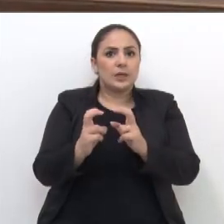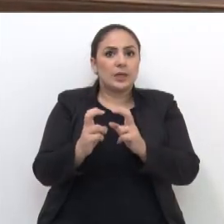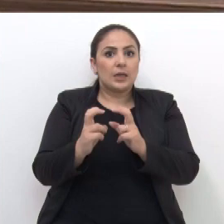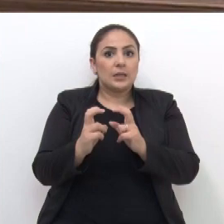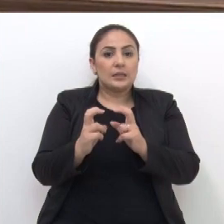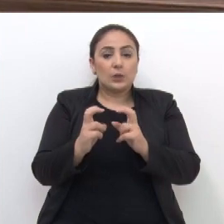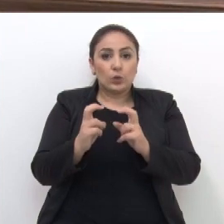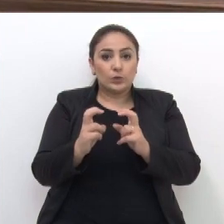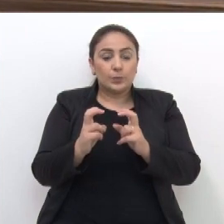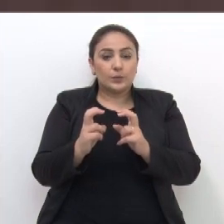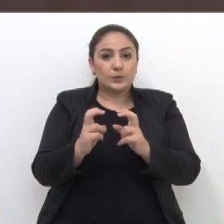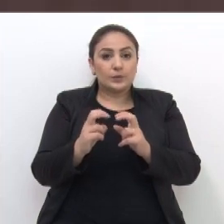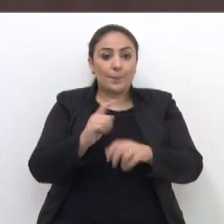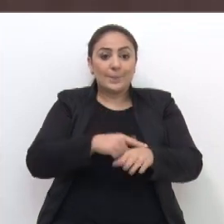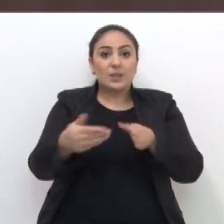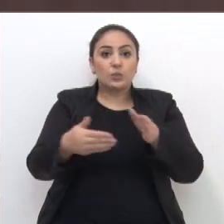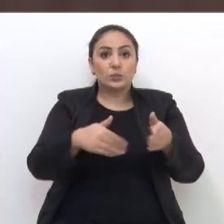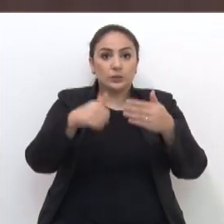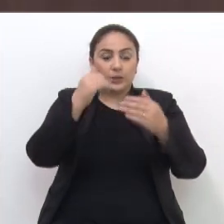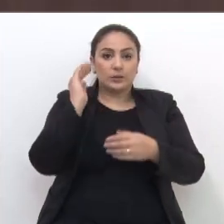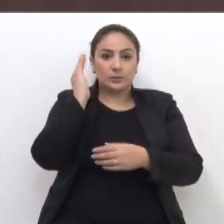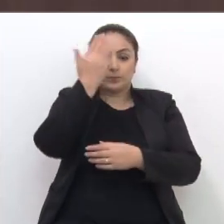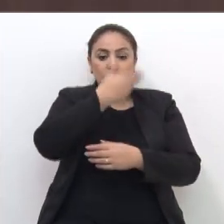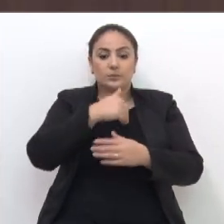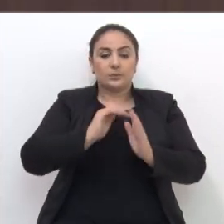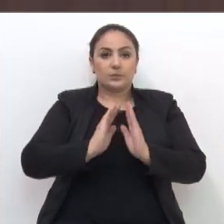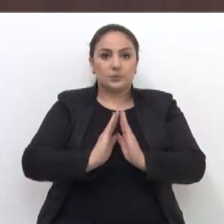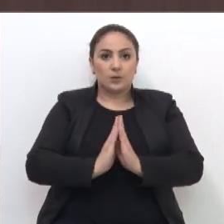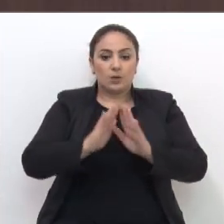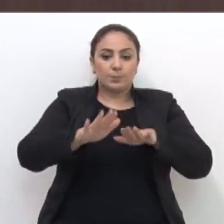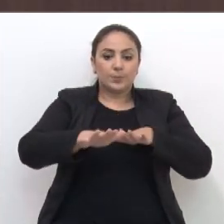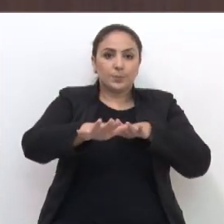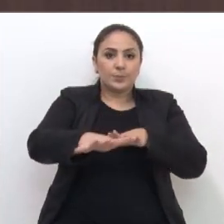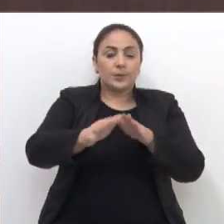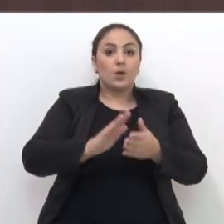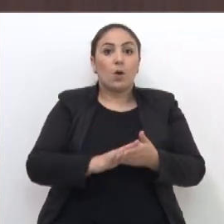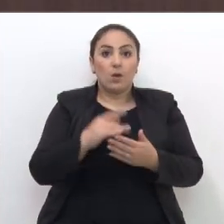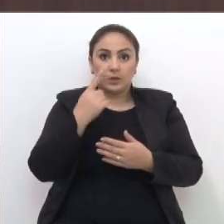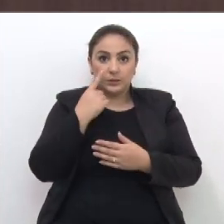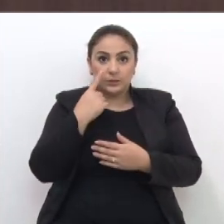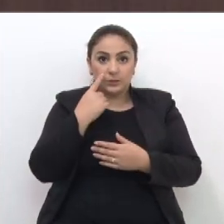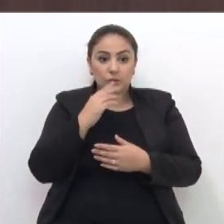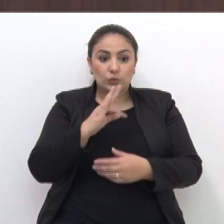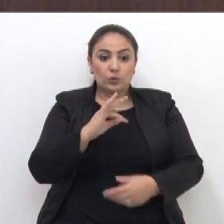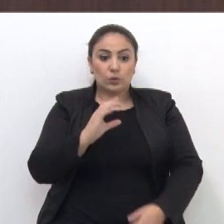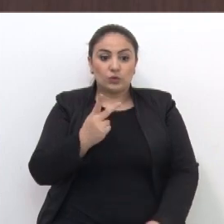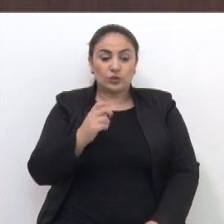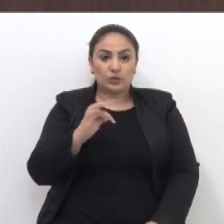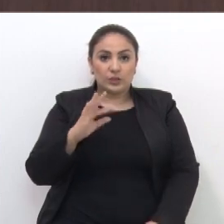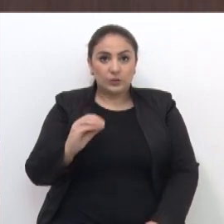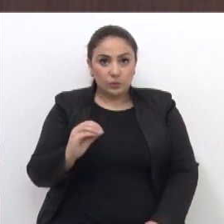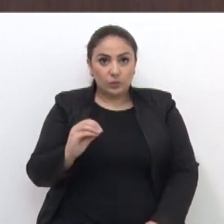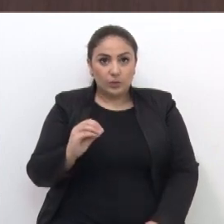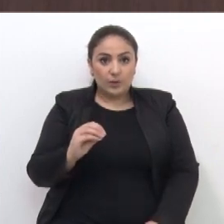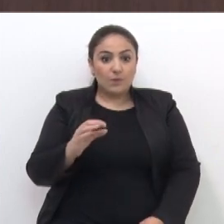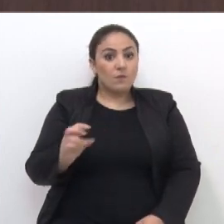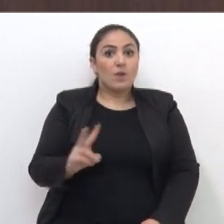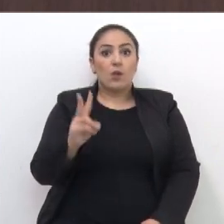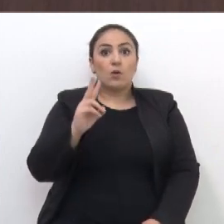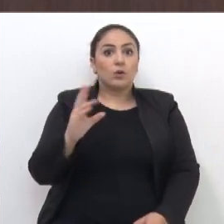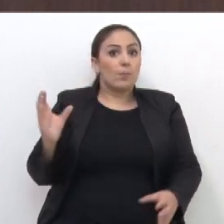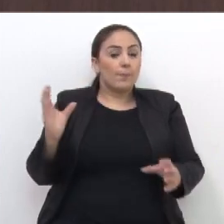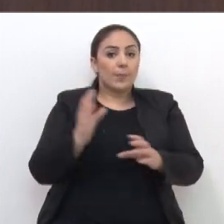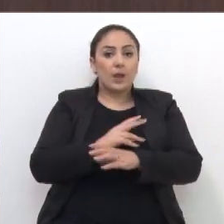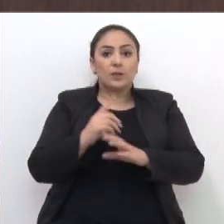cheio de Nossa Senhora Aparecida até o Toqueto e depois as pessoas parece que eram descartadas no centro, sabe?